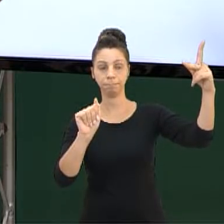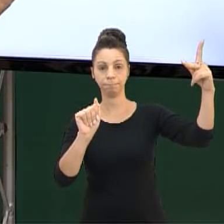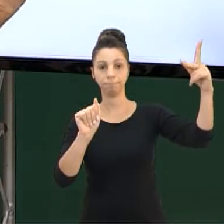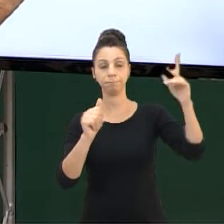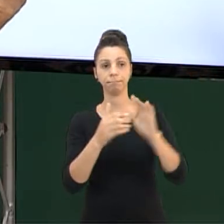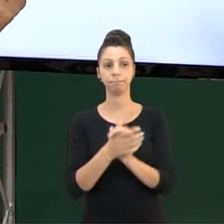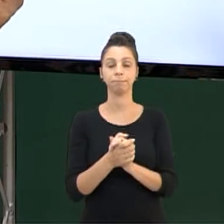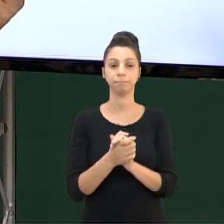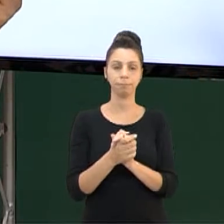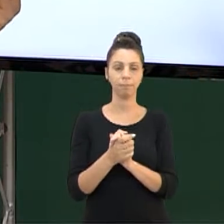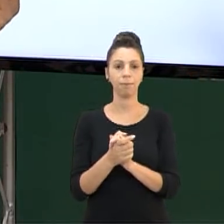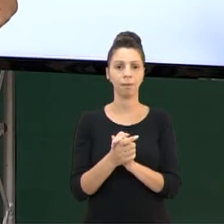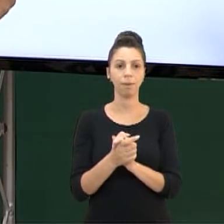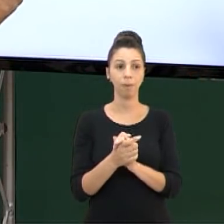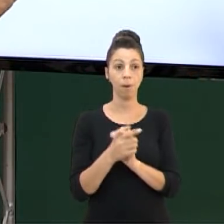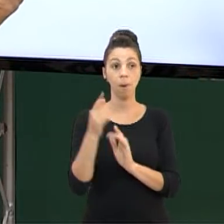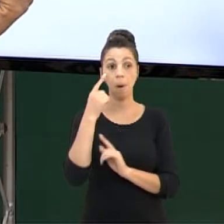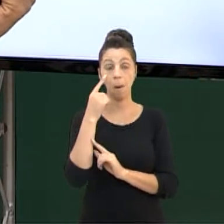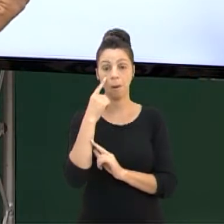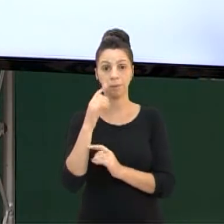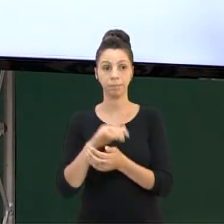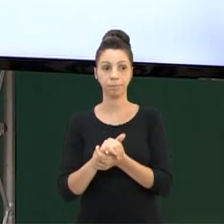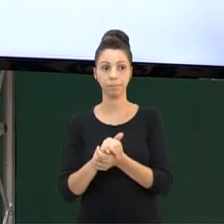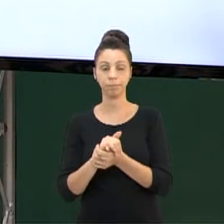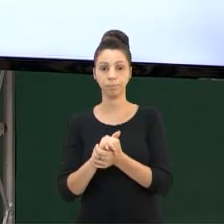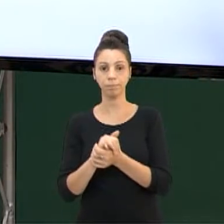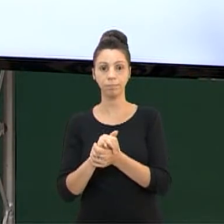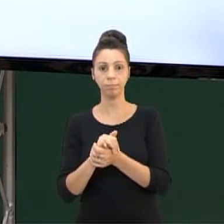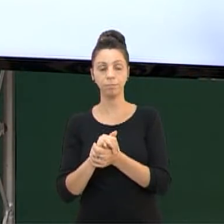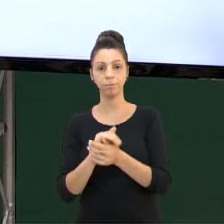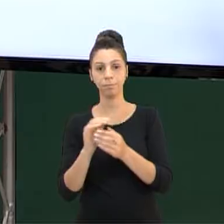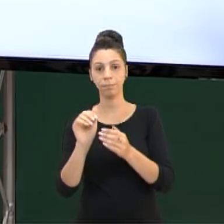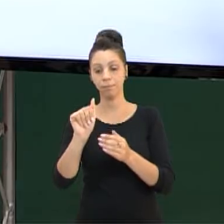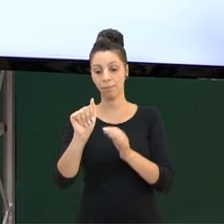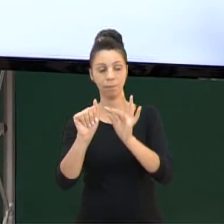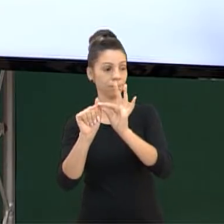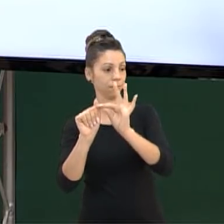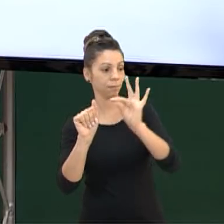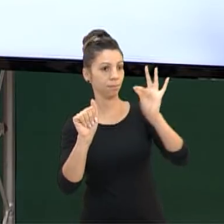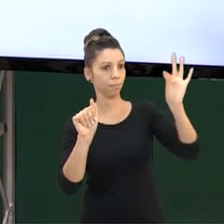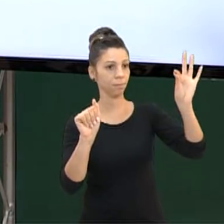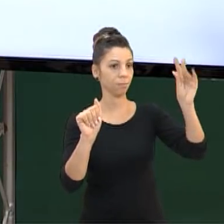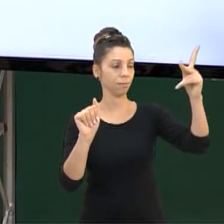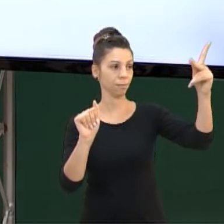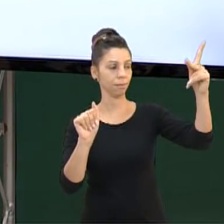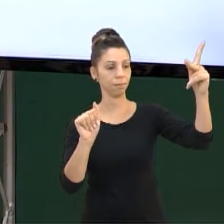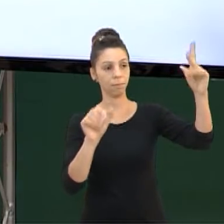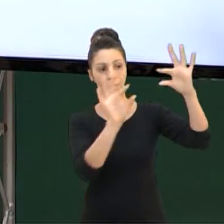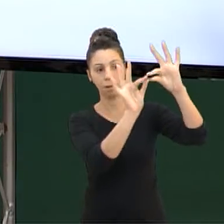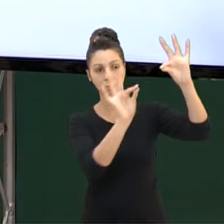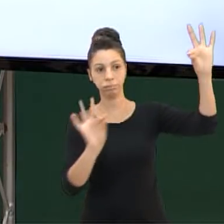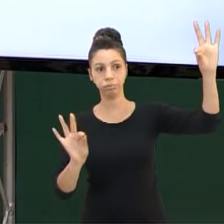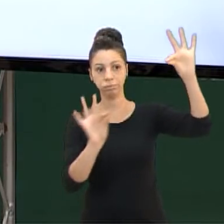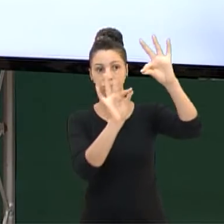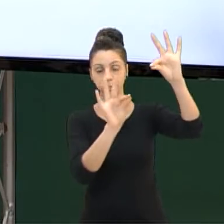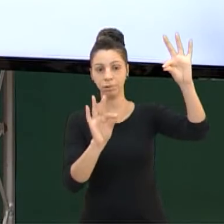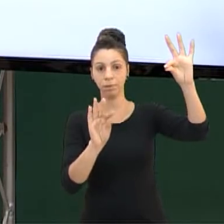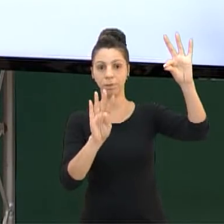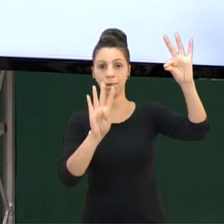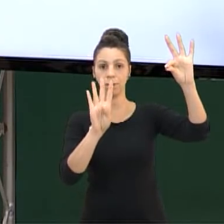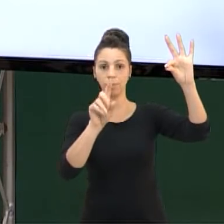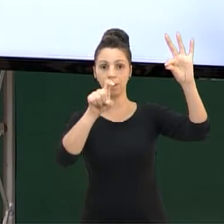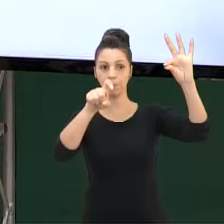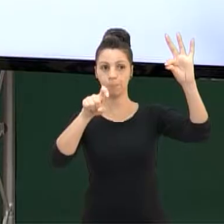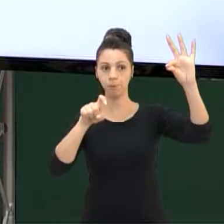figura. O segmento, agora sim, AP, mede 4x mais 3. O